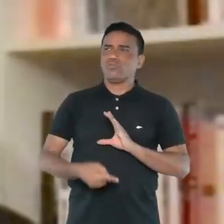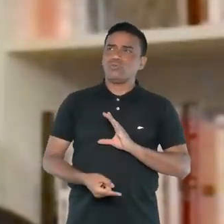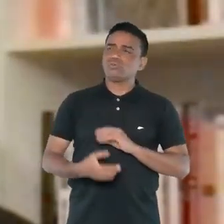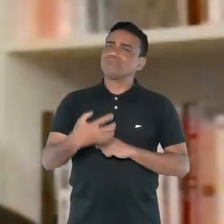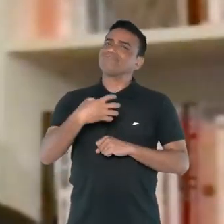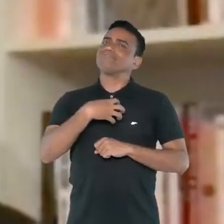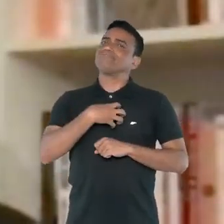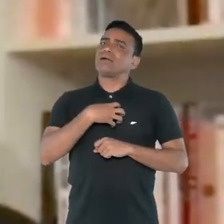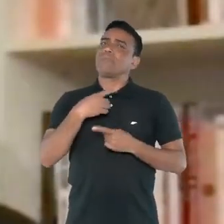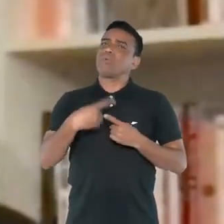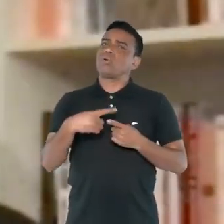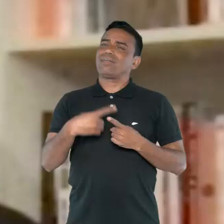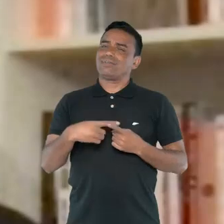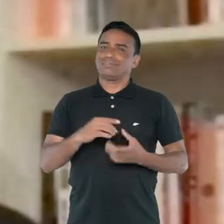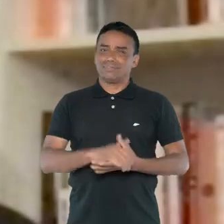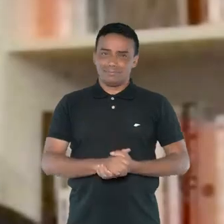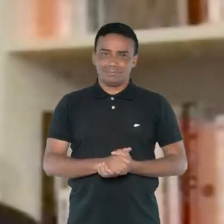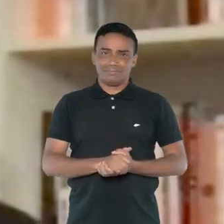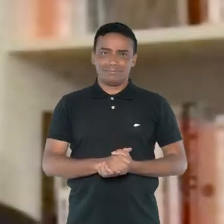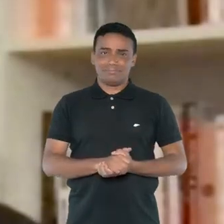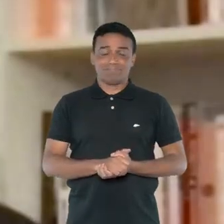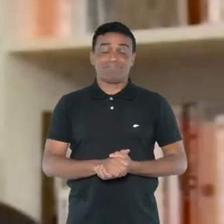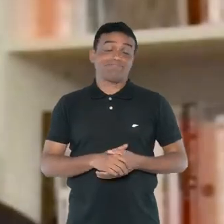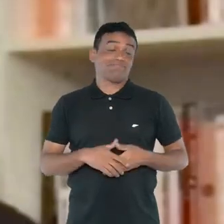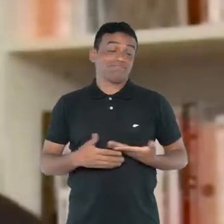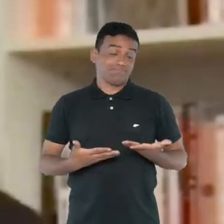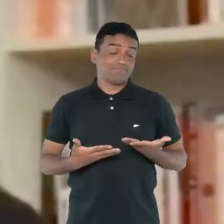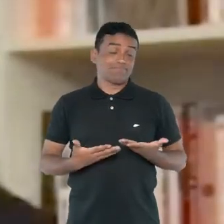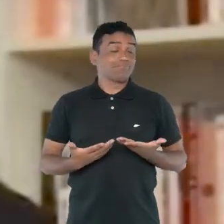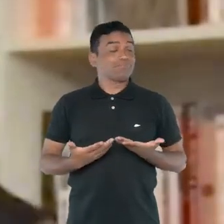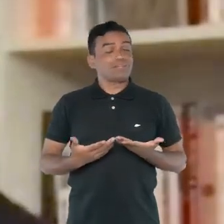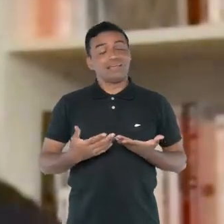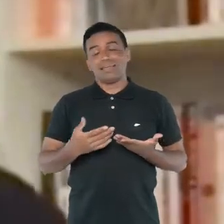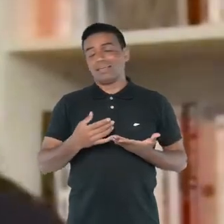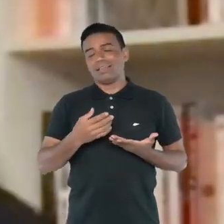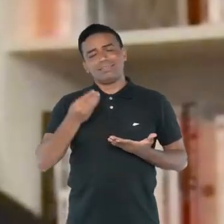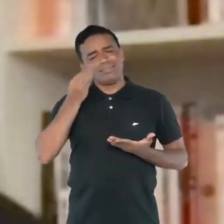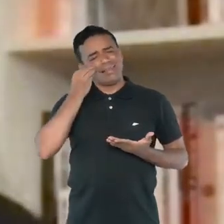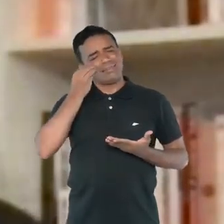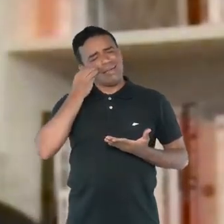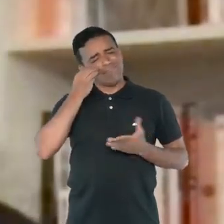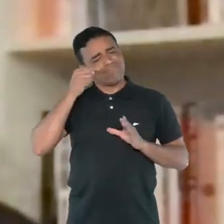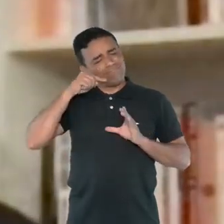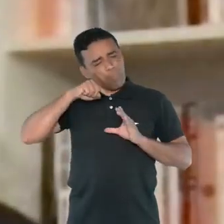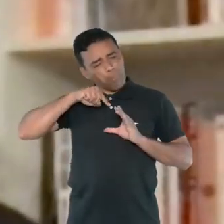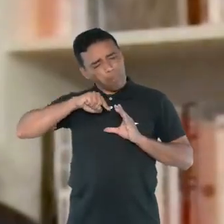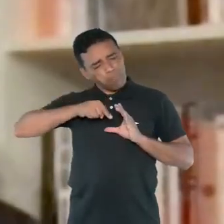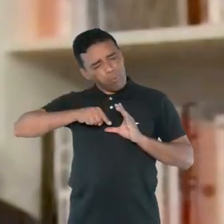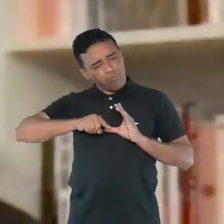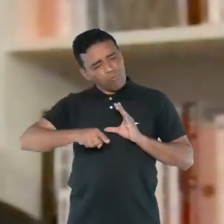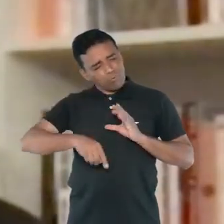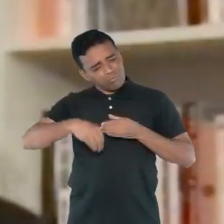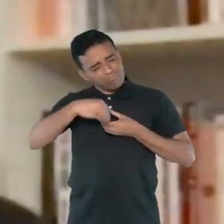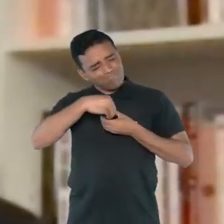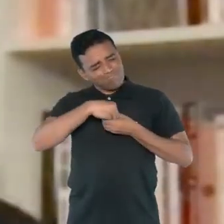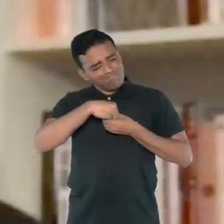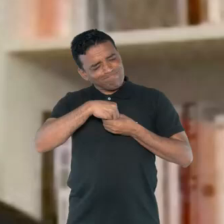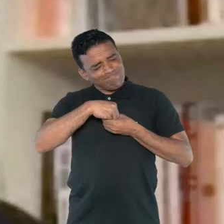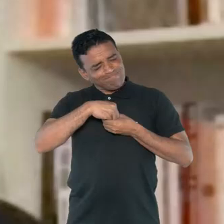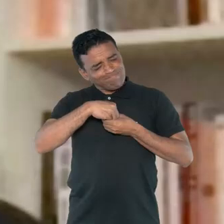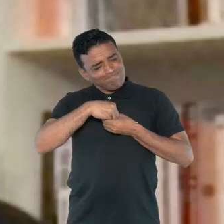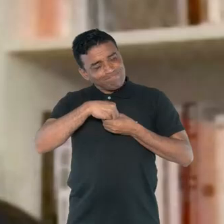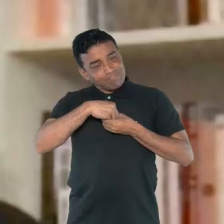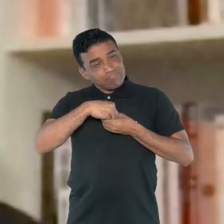profundas, não é? Ou seja, ir o mais fundo possível em mim